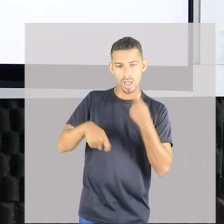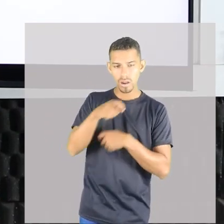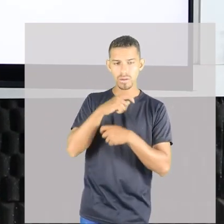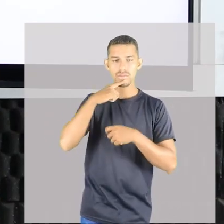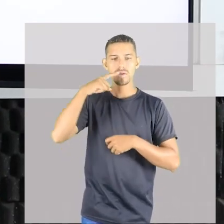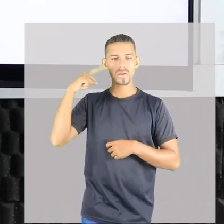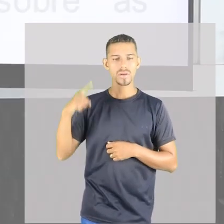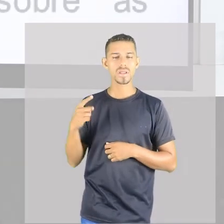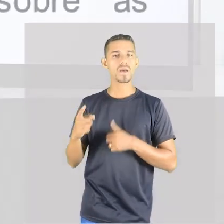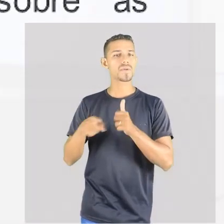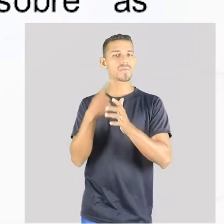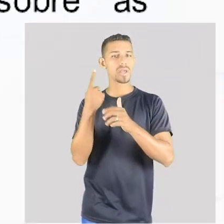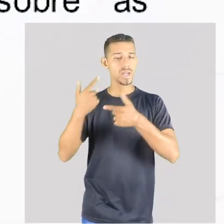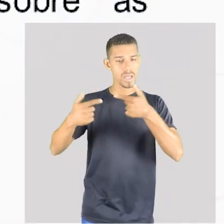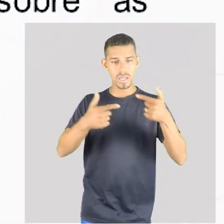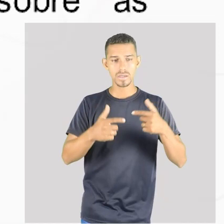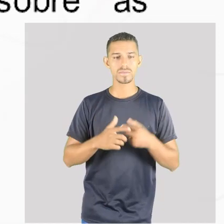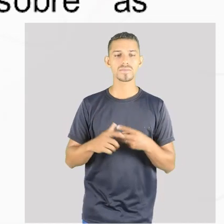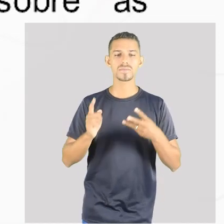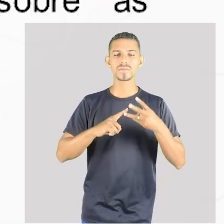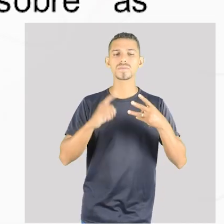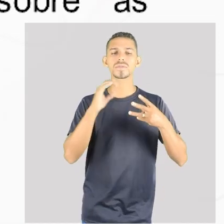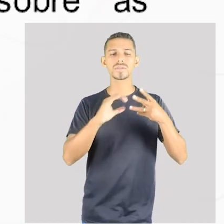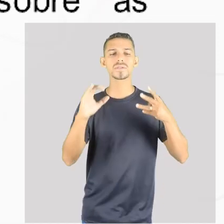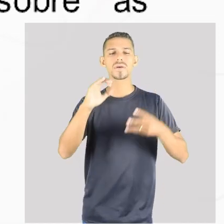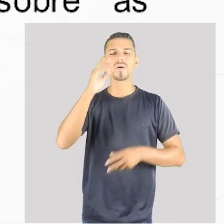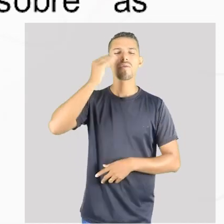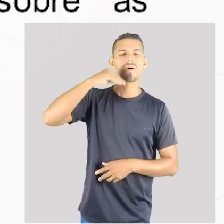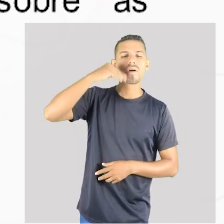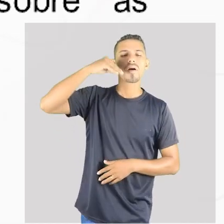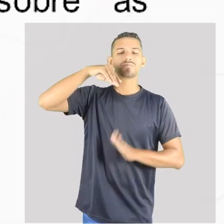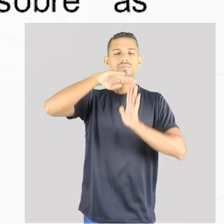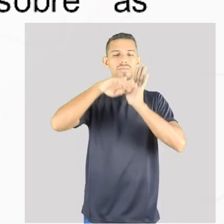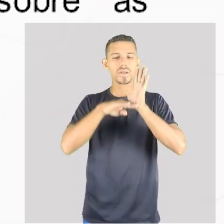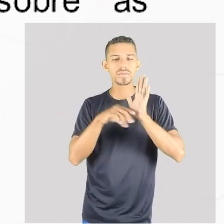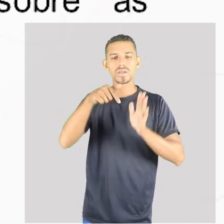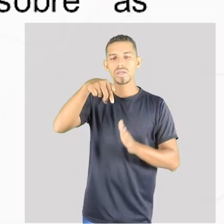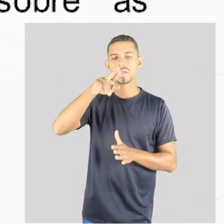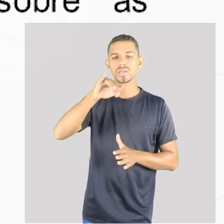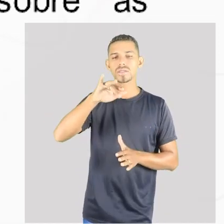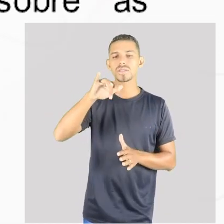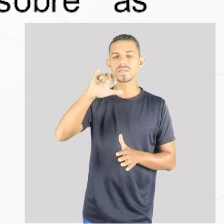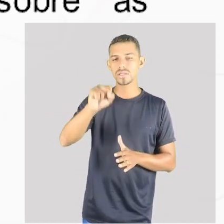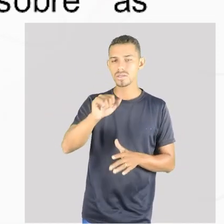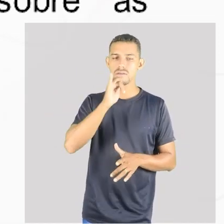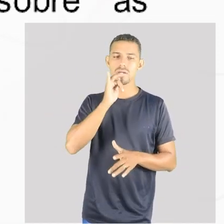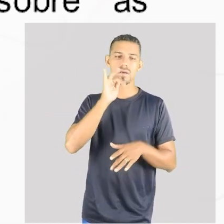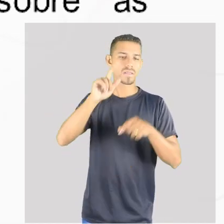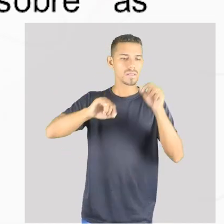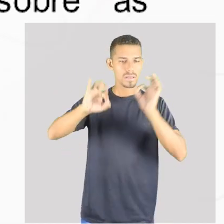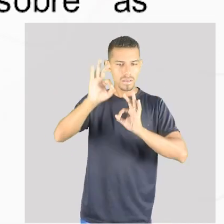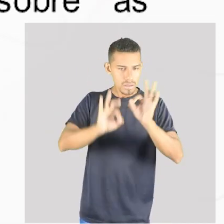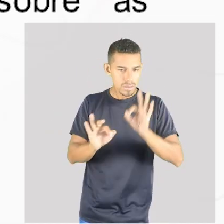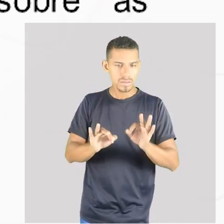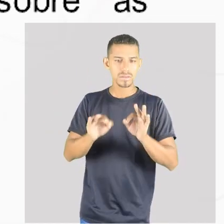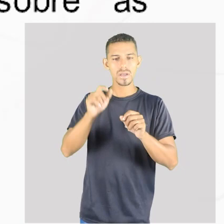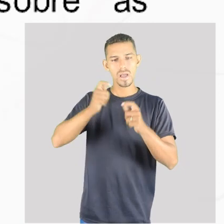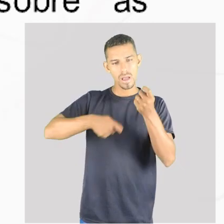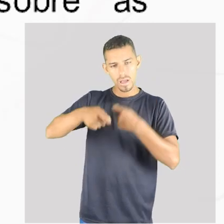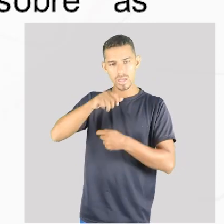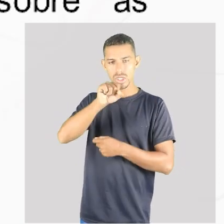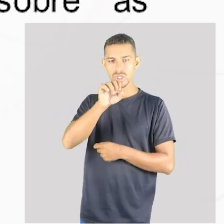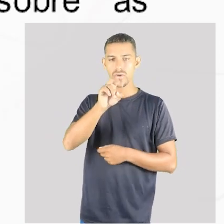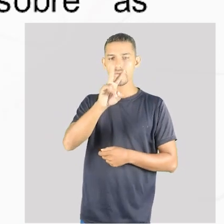Guerra. Letra C. Do fracasso dos planos quinquenais que geraram a estagnação da economia soviética a partir de